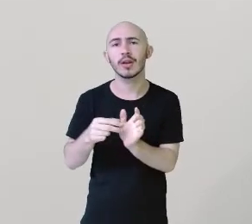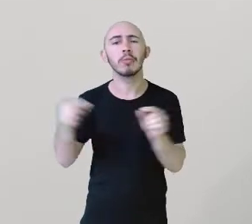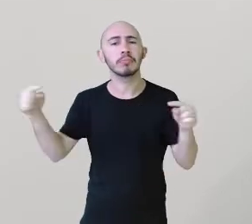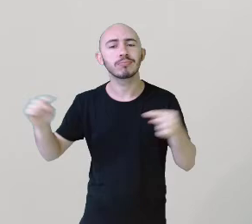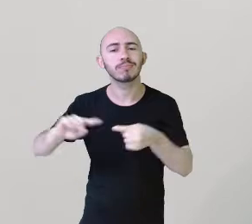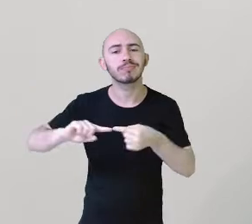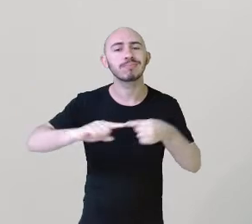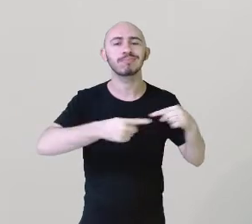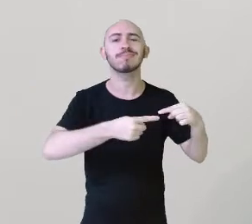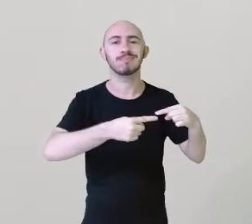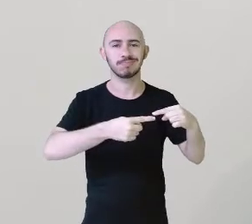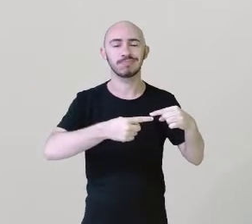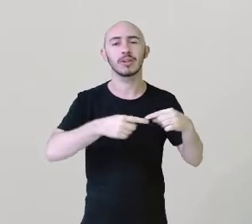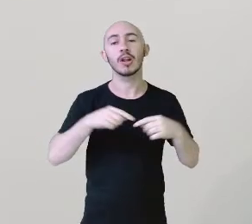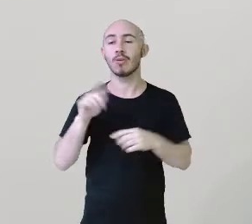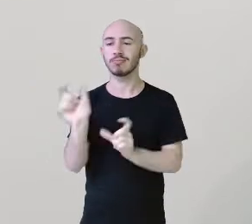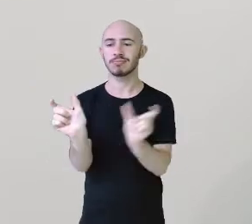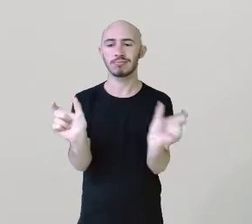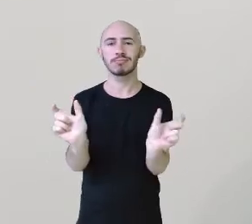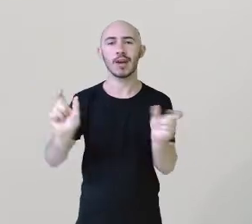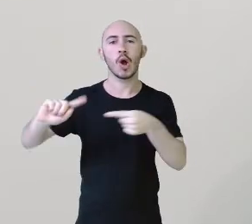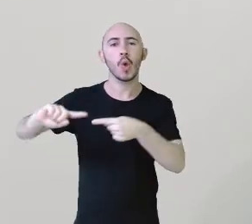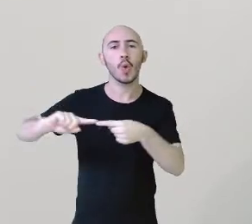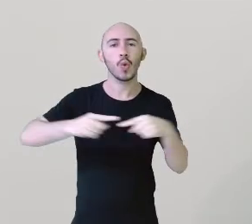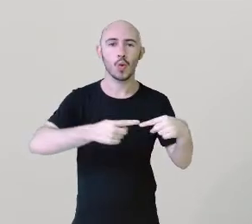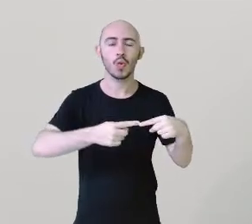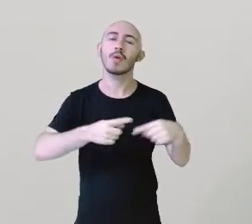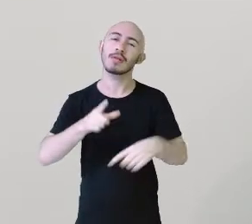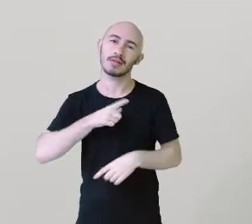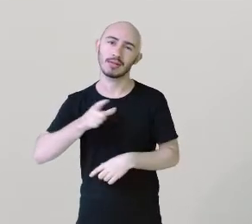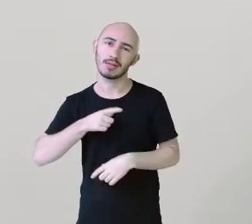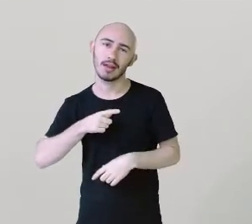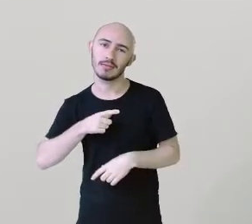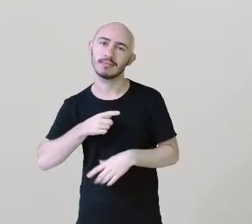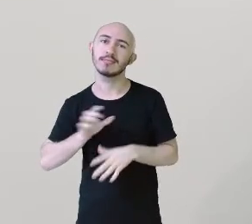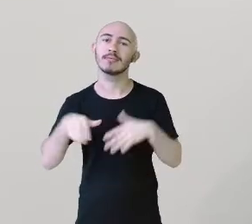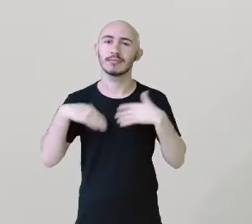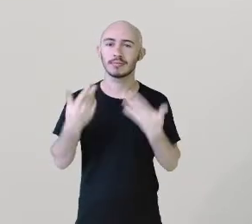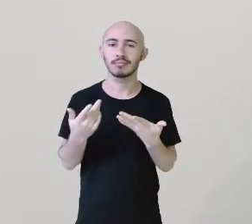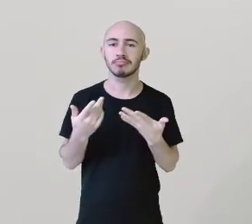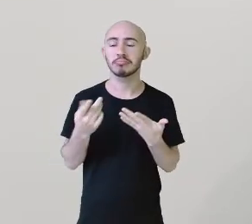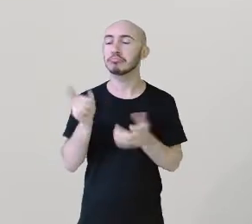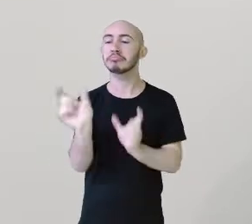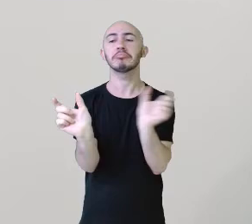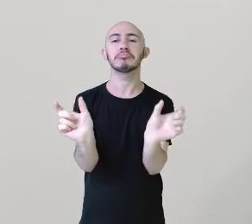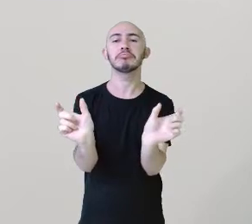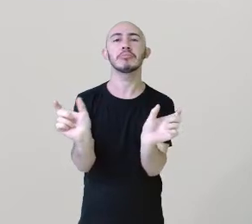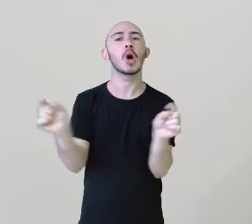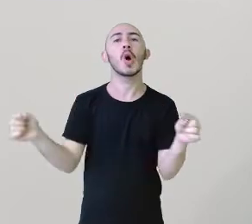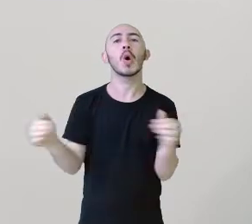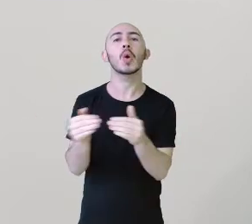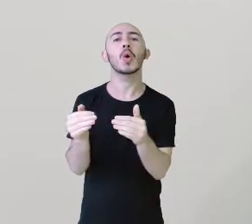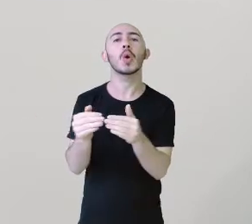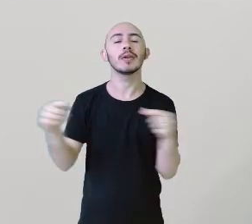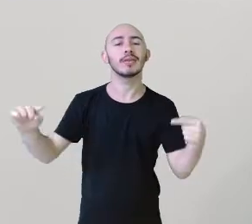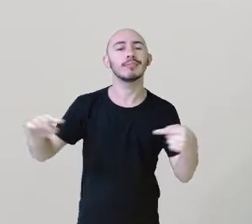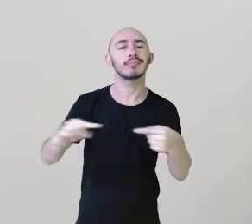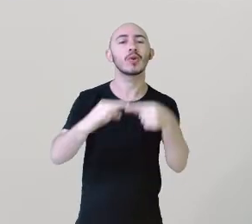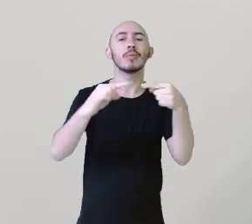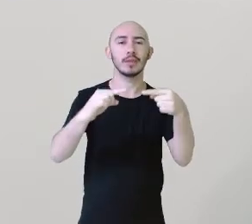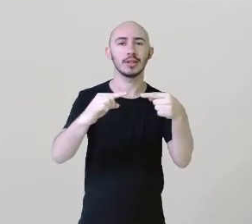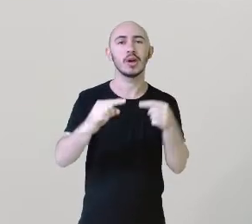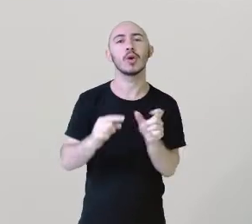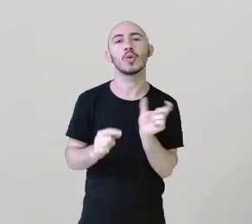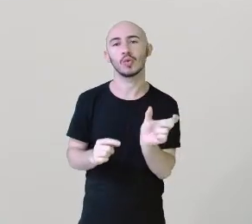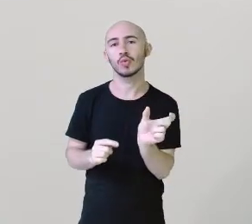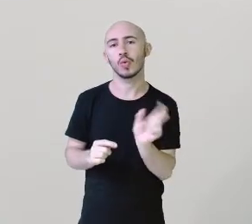Então, concordância nominal deve ser alguma coisa que concorda com o nome. Não é isso? É isso que o nome nos